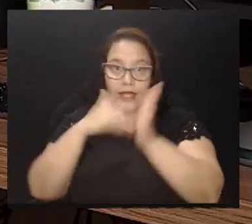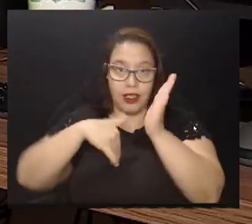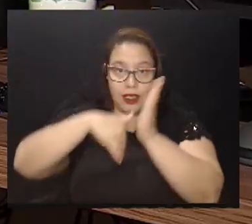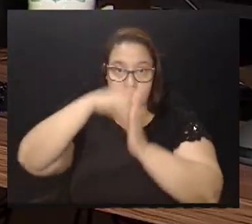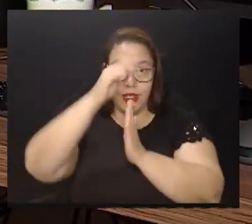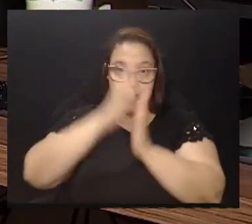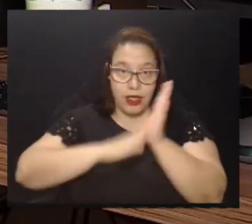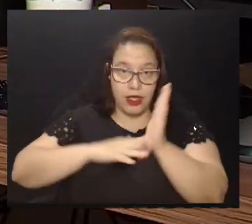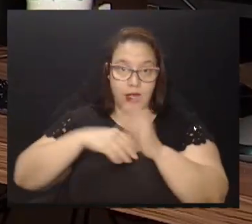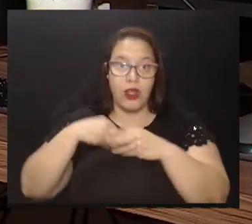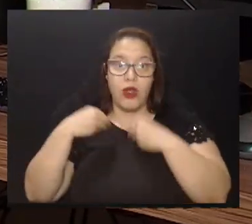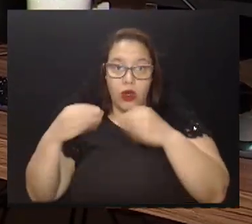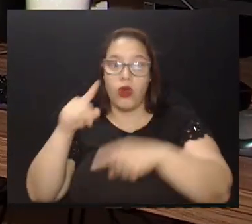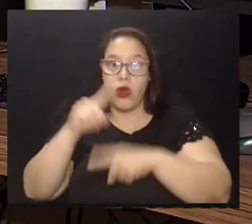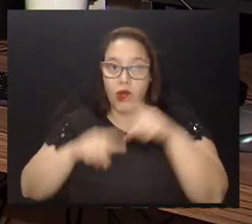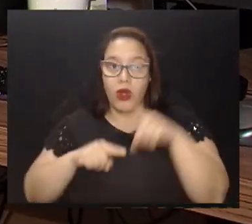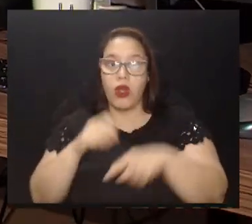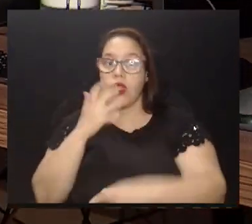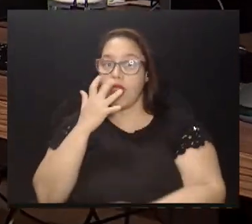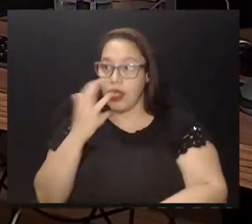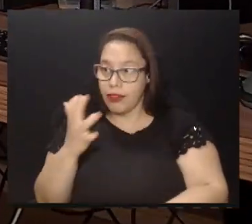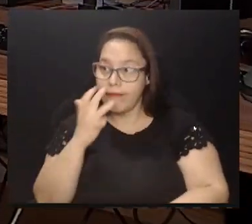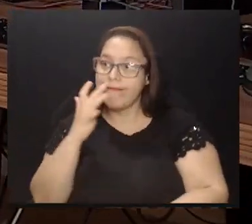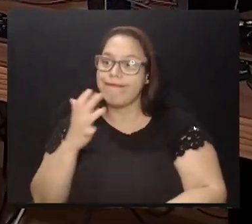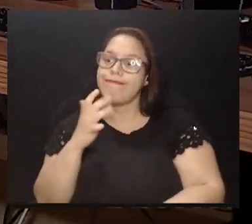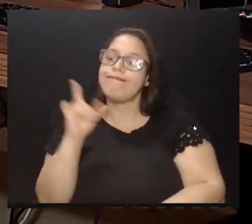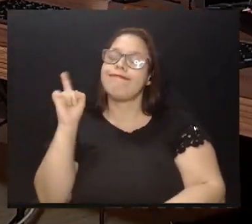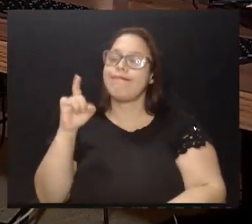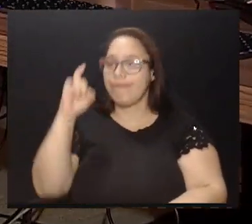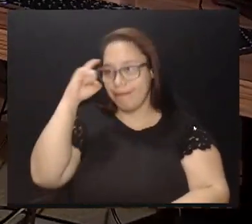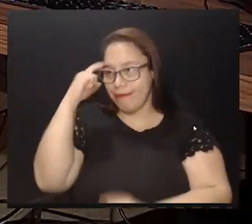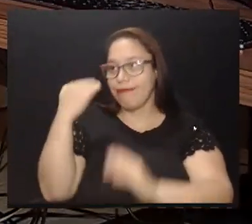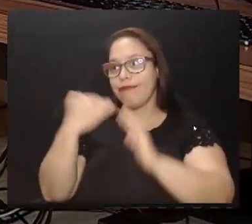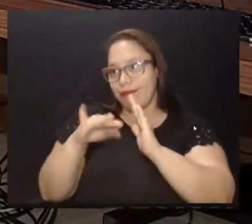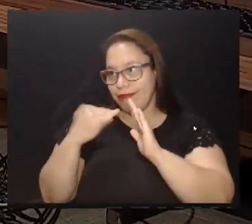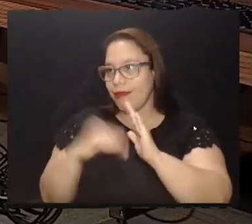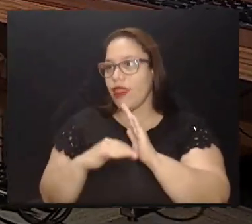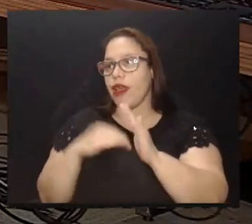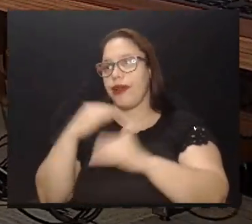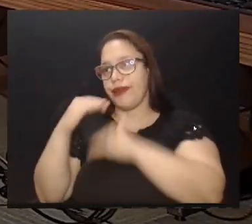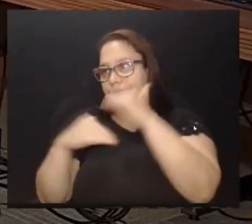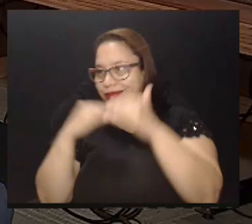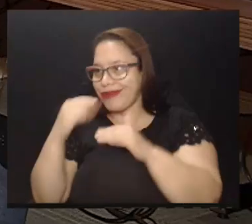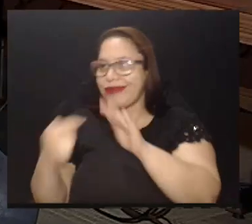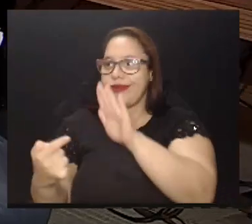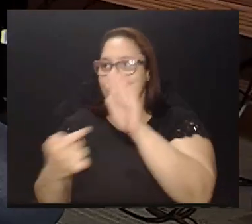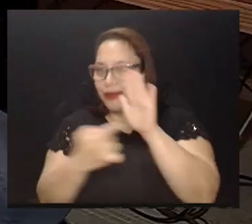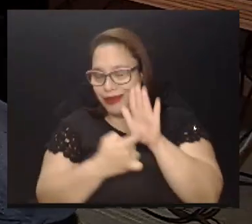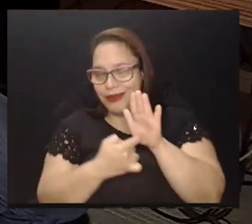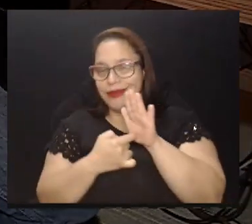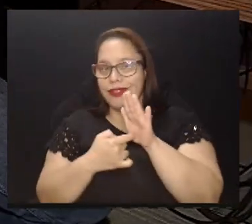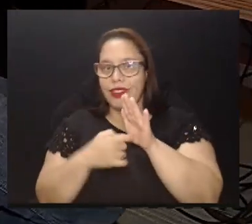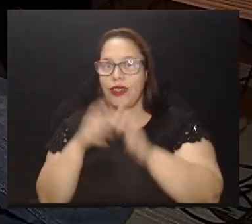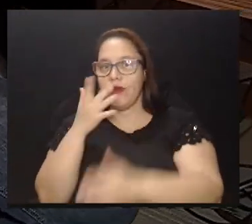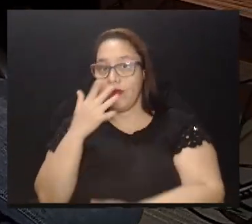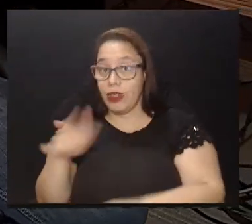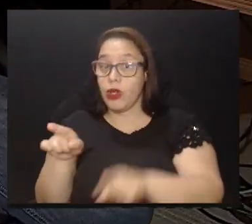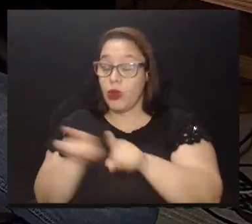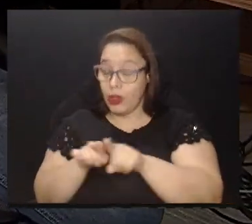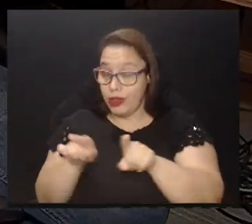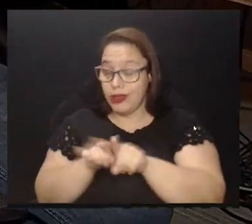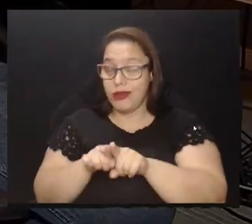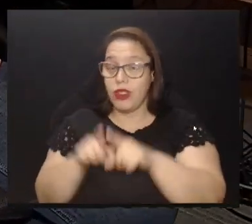tragam essa cor. Porque essa é a mensagem que a arte está construindo, para você passar esse clima através das cores também. E a fotografia